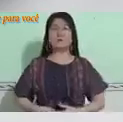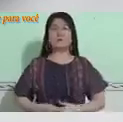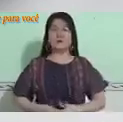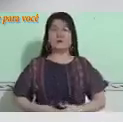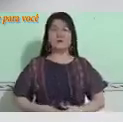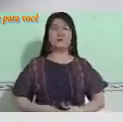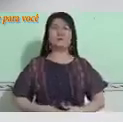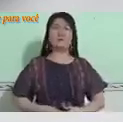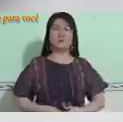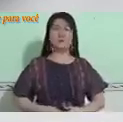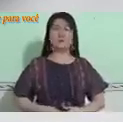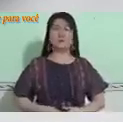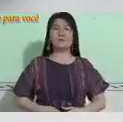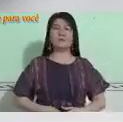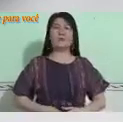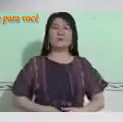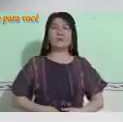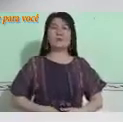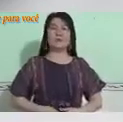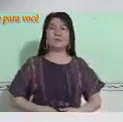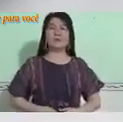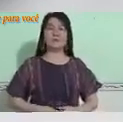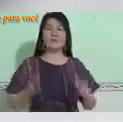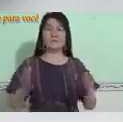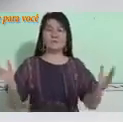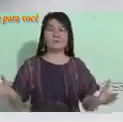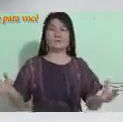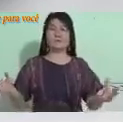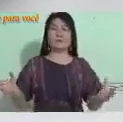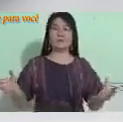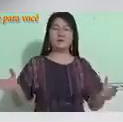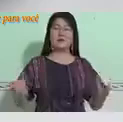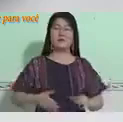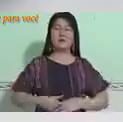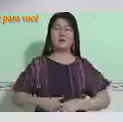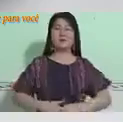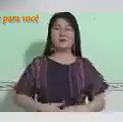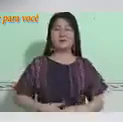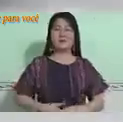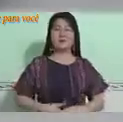a profundidade da olheira e clareando-a naturalmente.